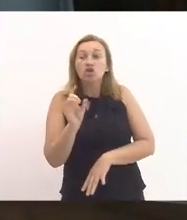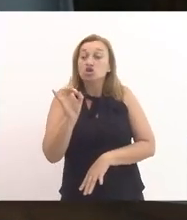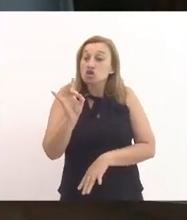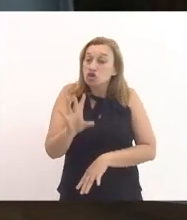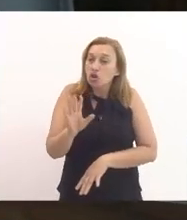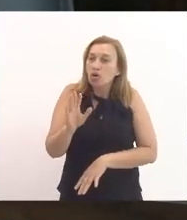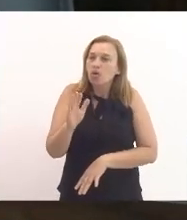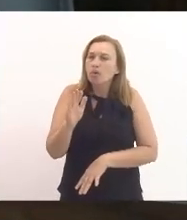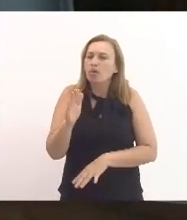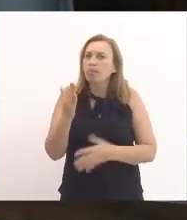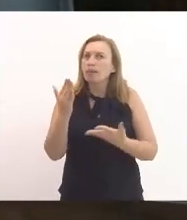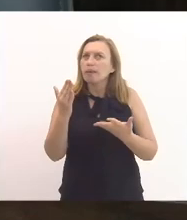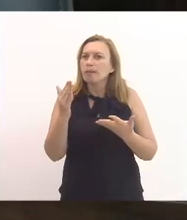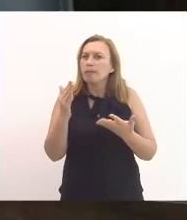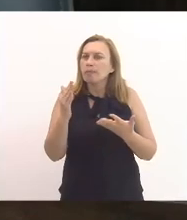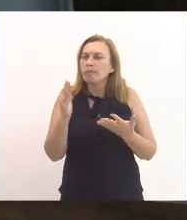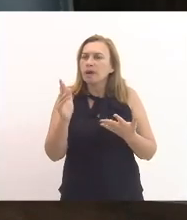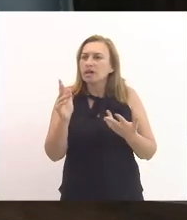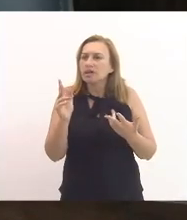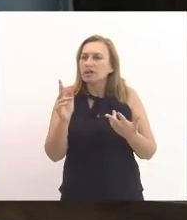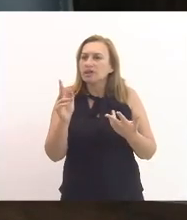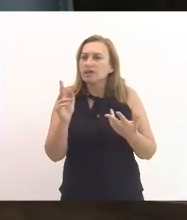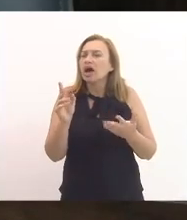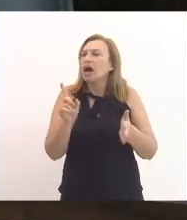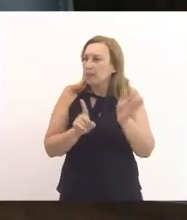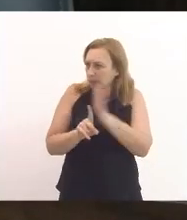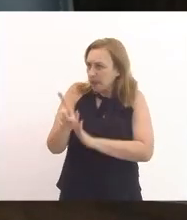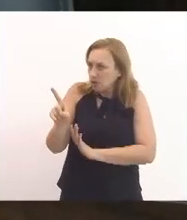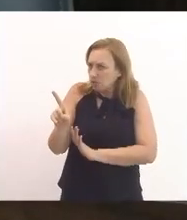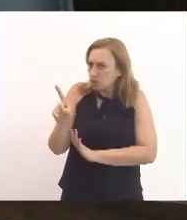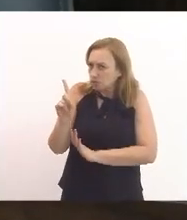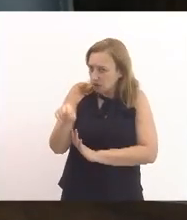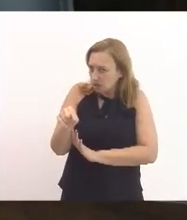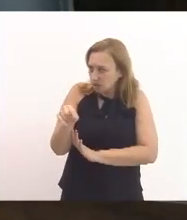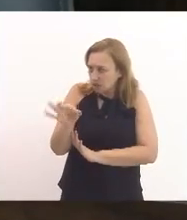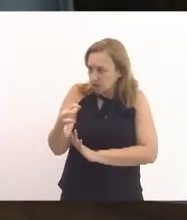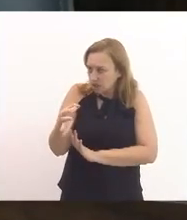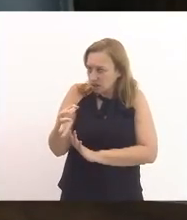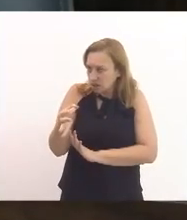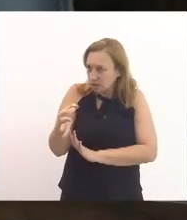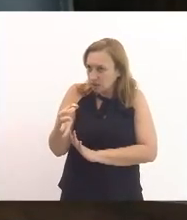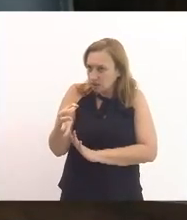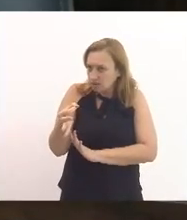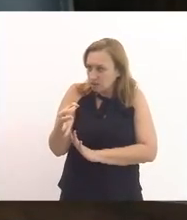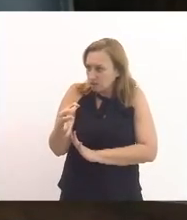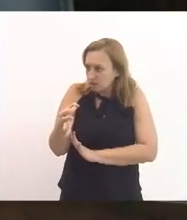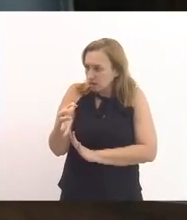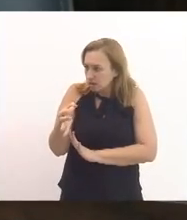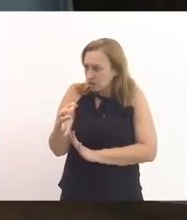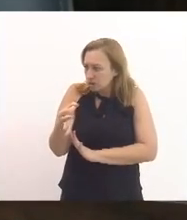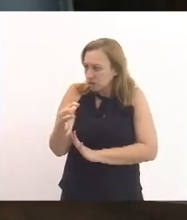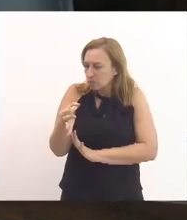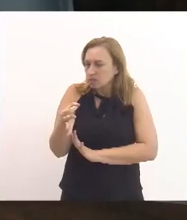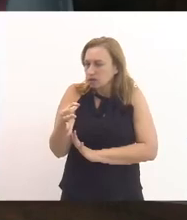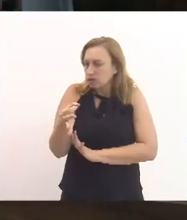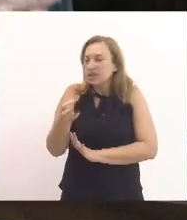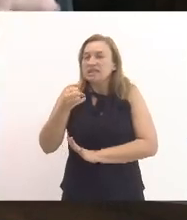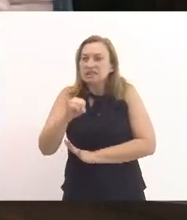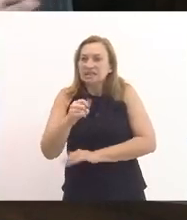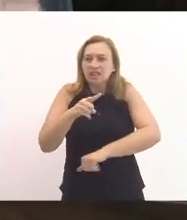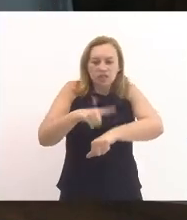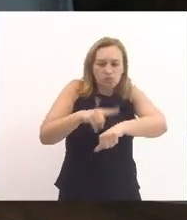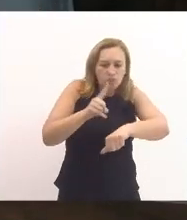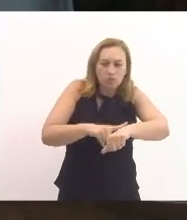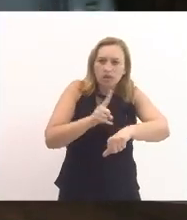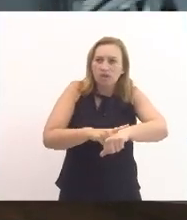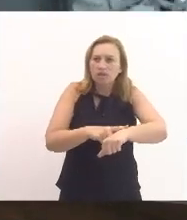só para a gente estabelecer um acho que é minha pergunta é pertinente estabelecer um parâmetro se naquele momento